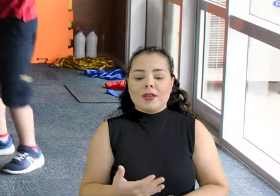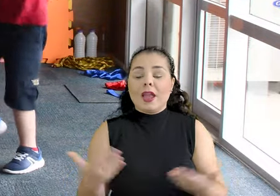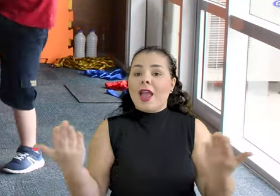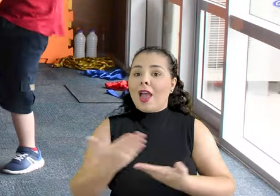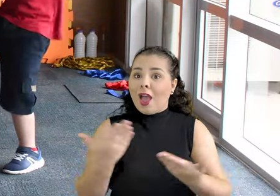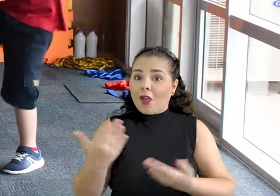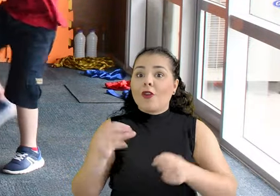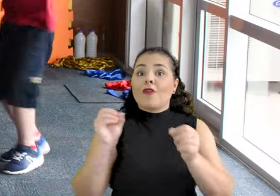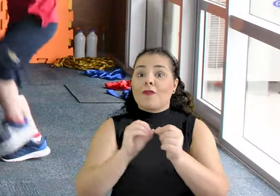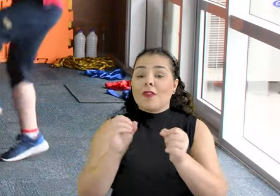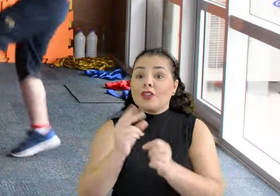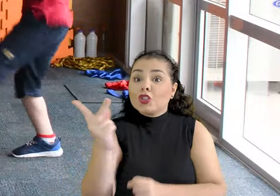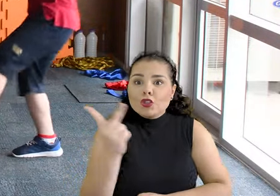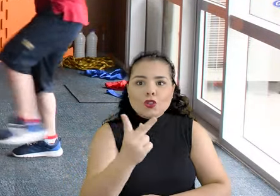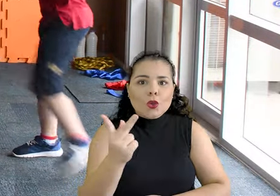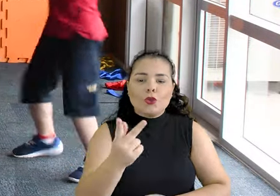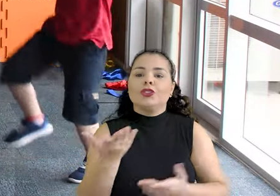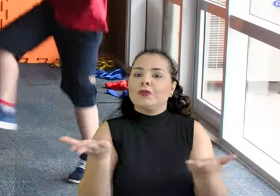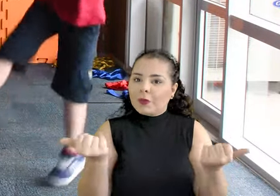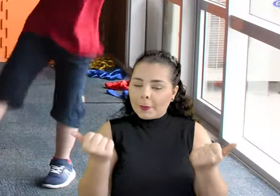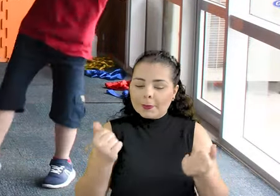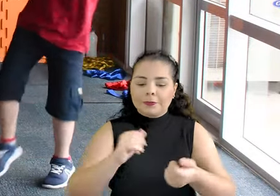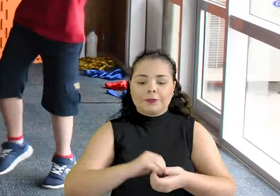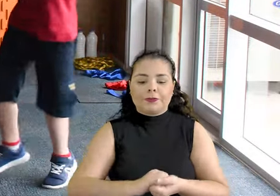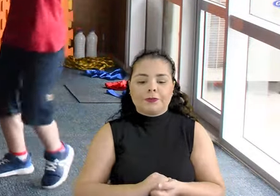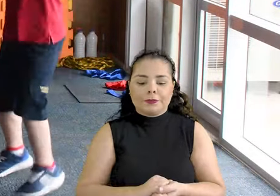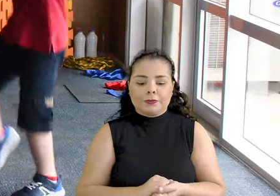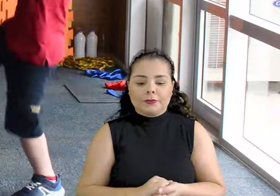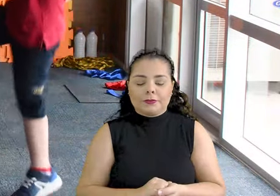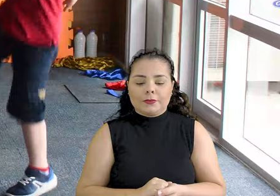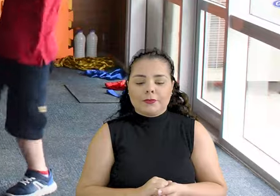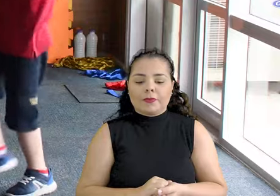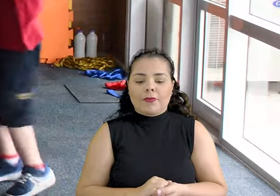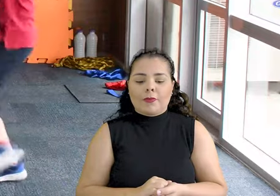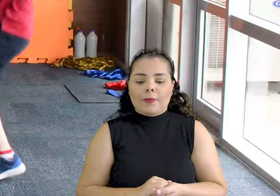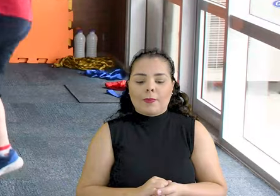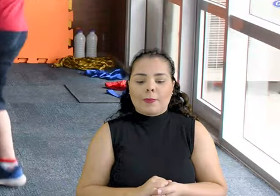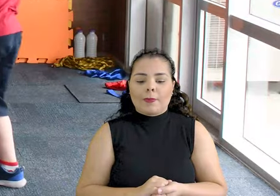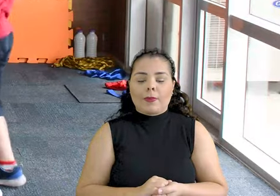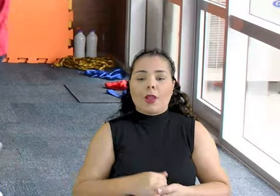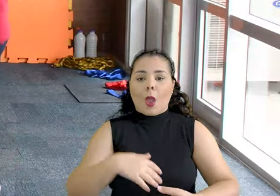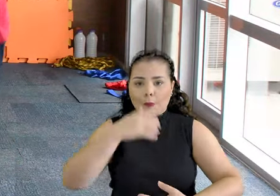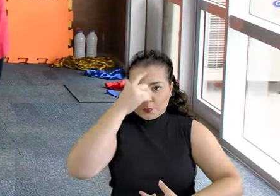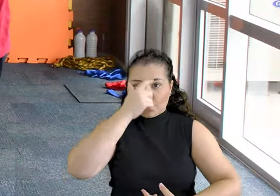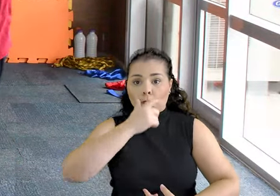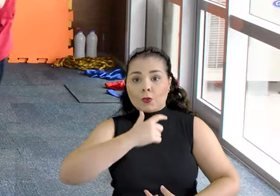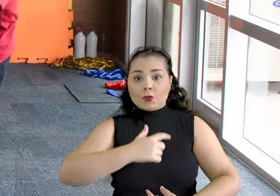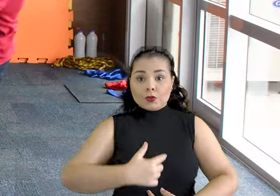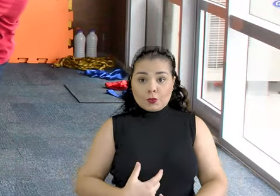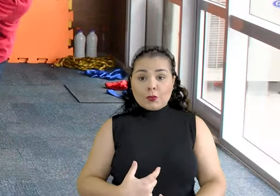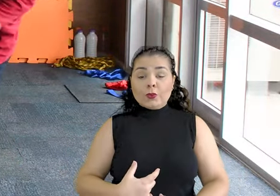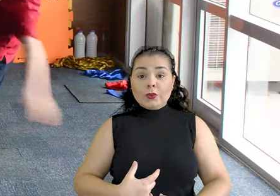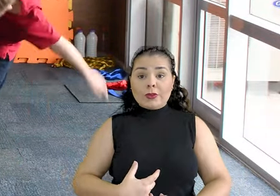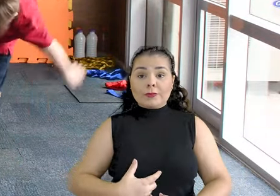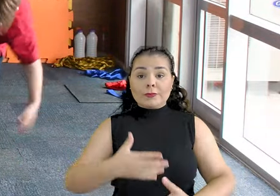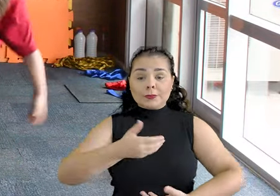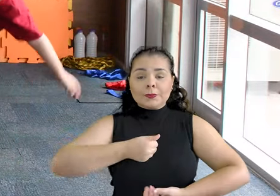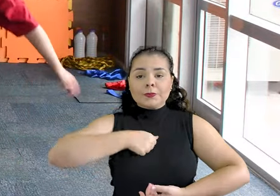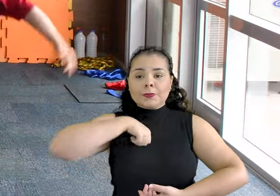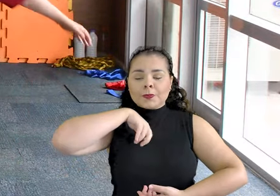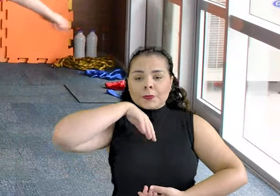Ai, meu Deus. Trocou. Eu não aguento ficar fora da brincadeira. Aê, com o braço atrás.